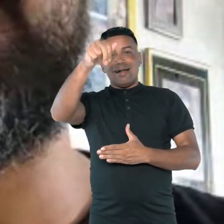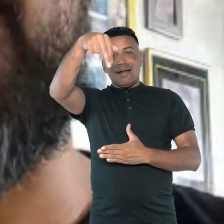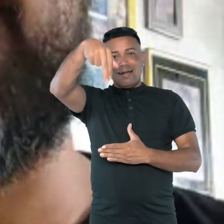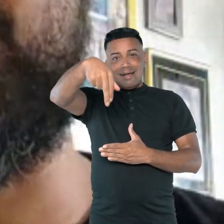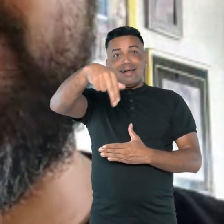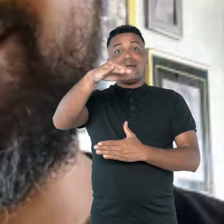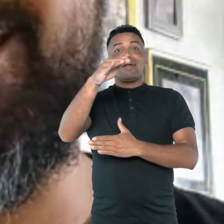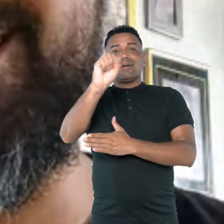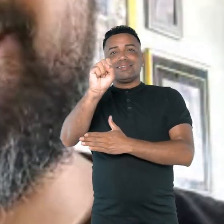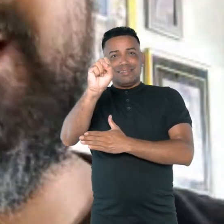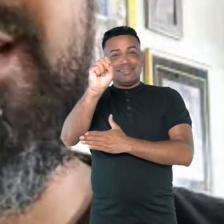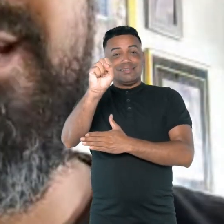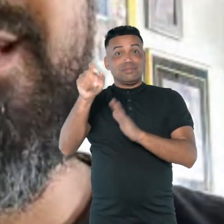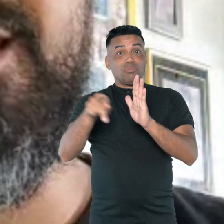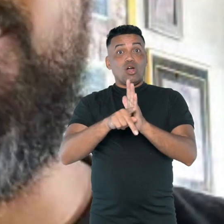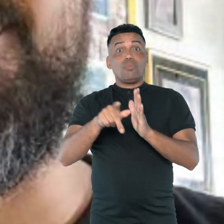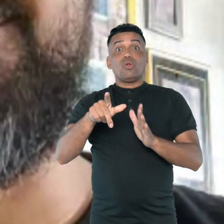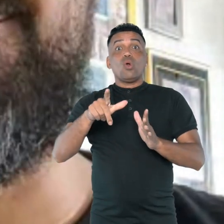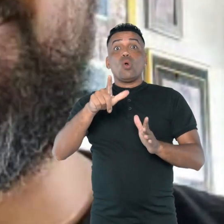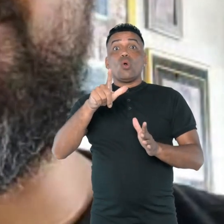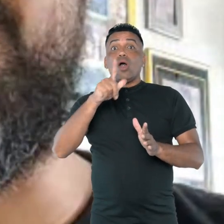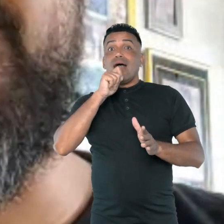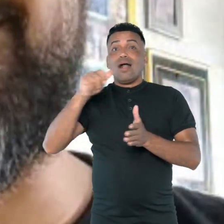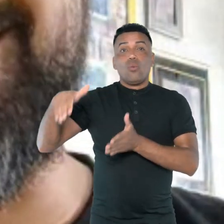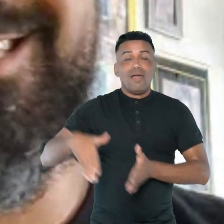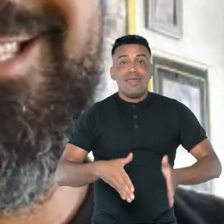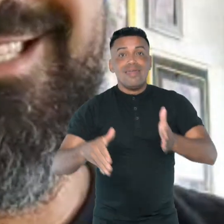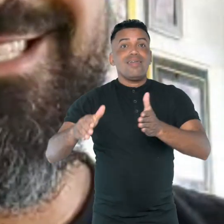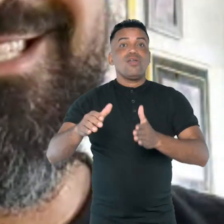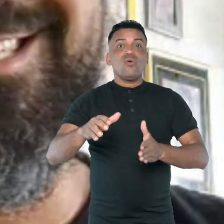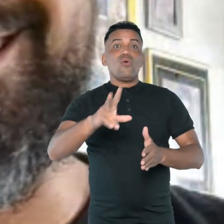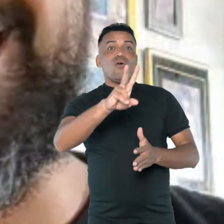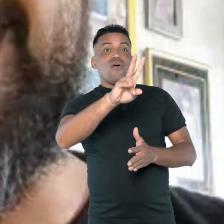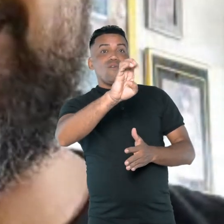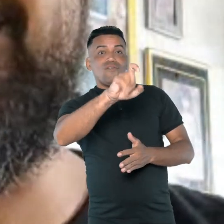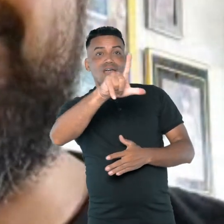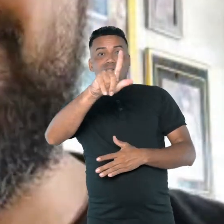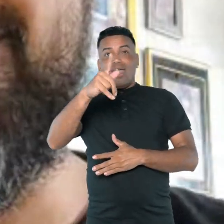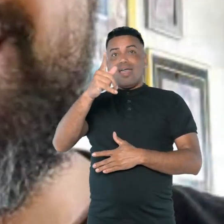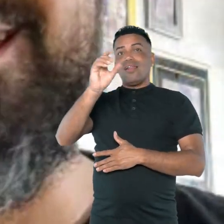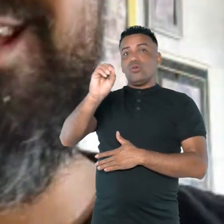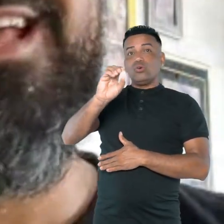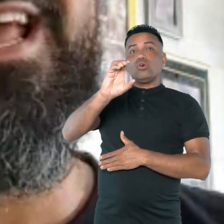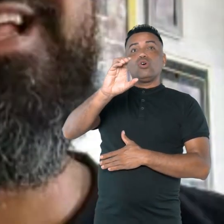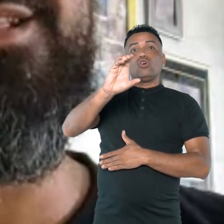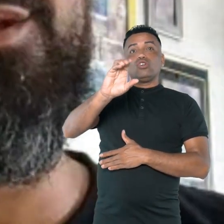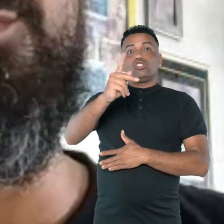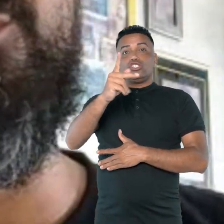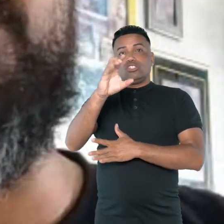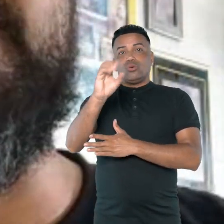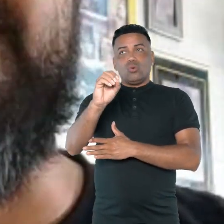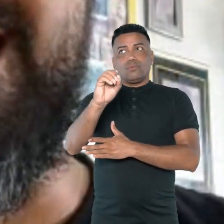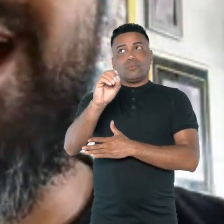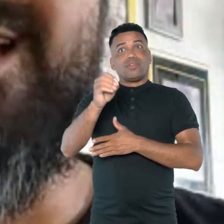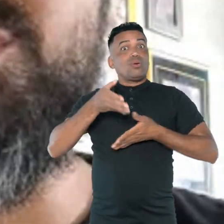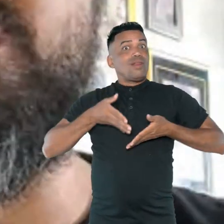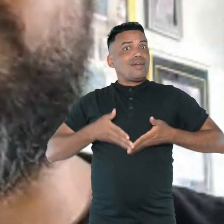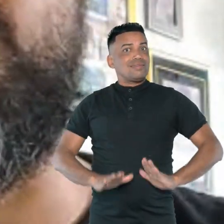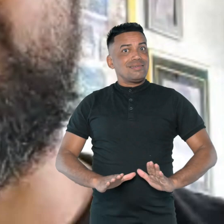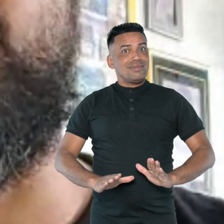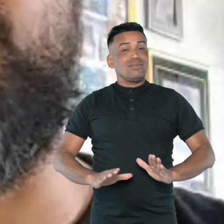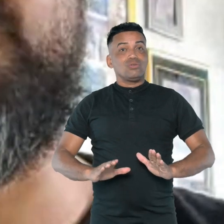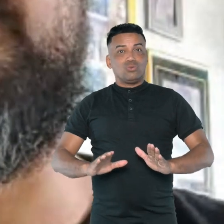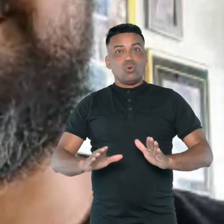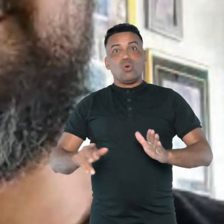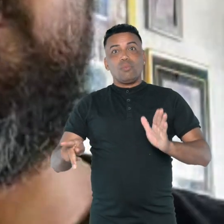essa identidade barranqueira que eu tive o prazer de ter nascido entre o Cerrado